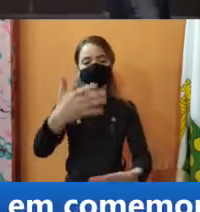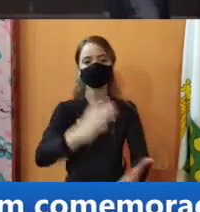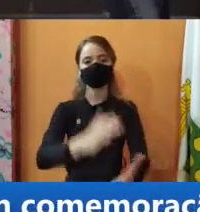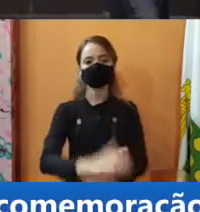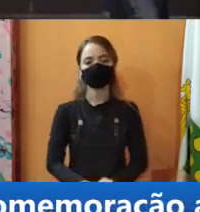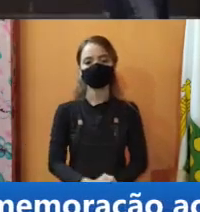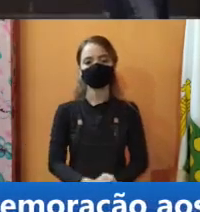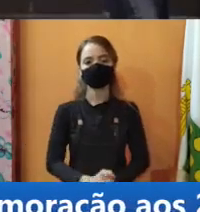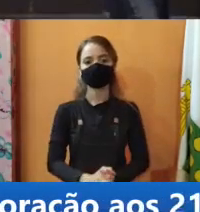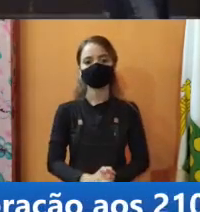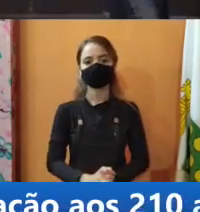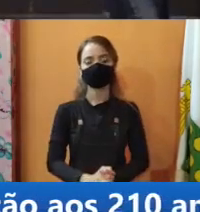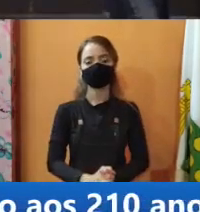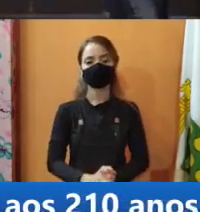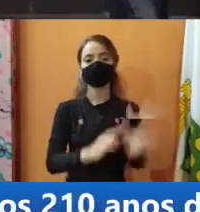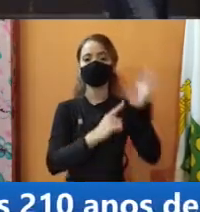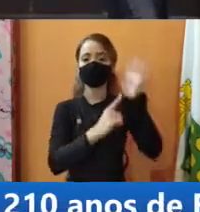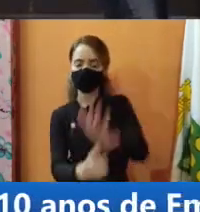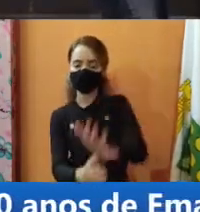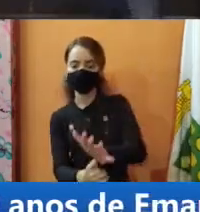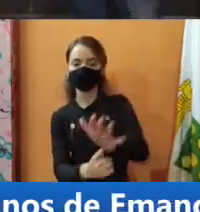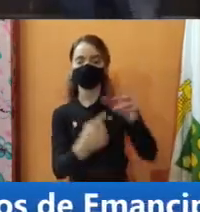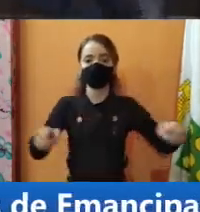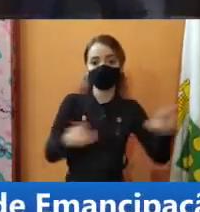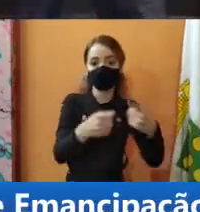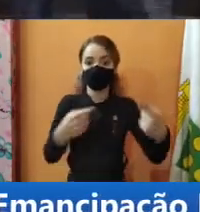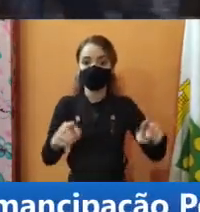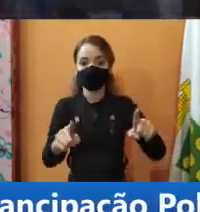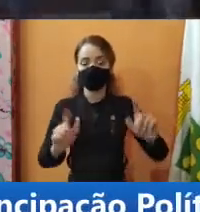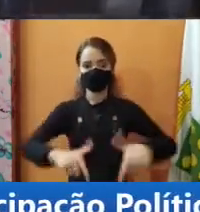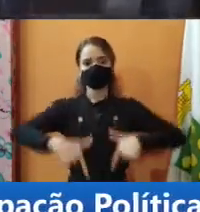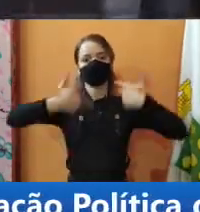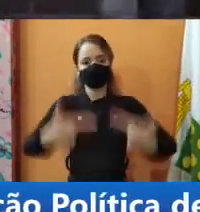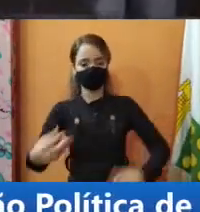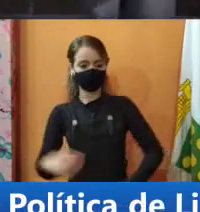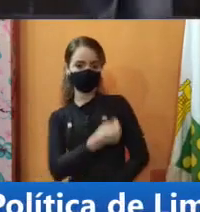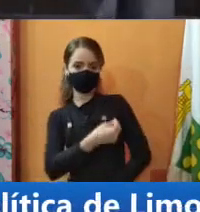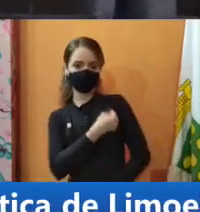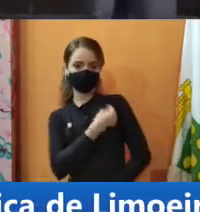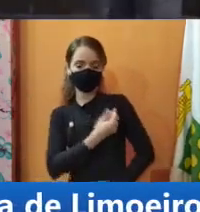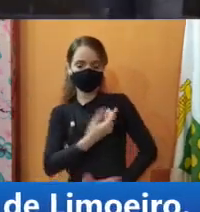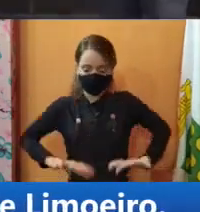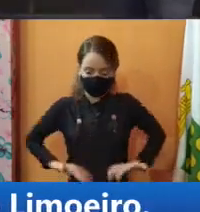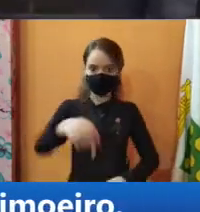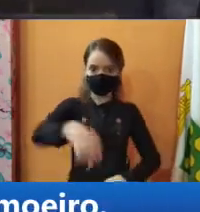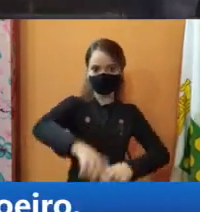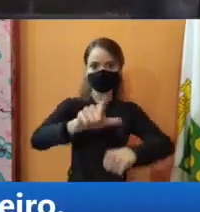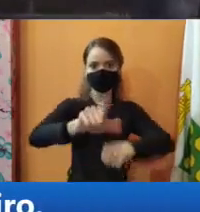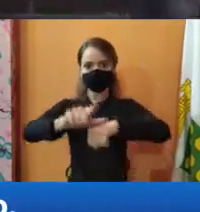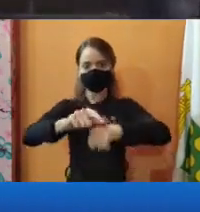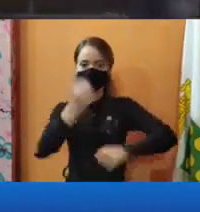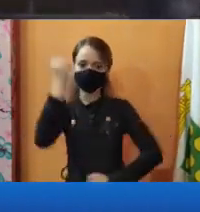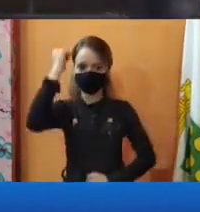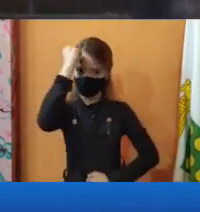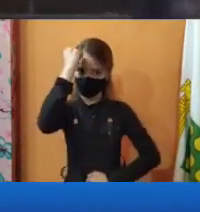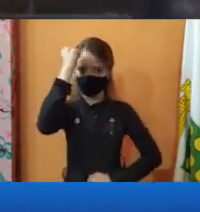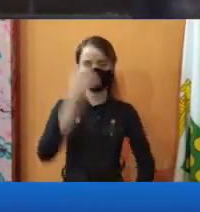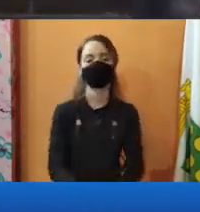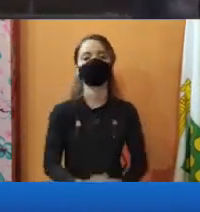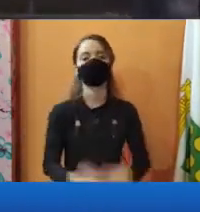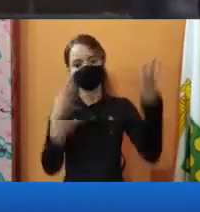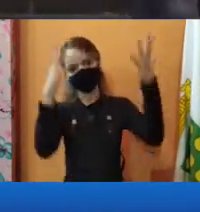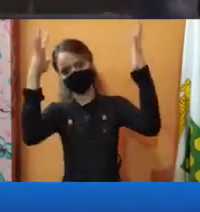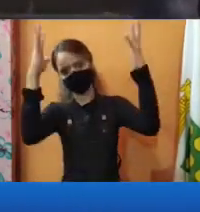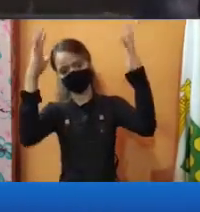e como diz a letra da nossa música, sorte na Limoeiro, sorte na vida. É nascer aqui. Seguro forró. Eita, Aldinho